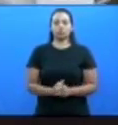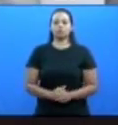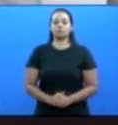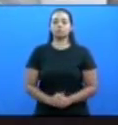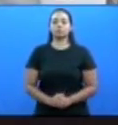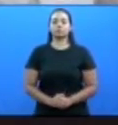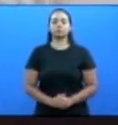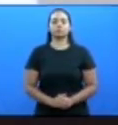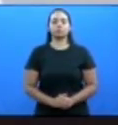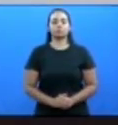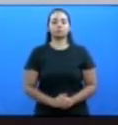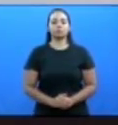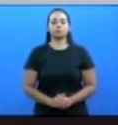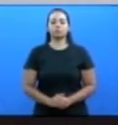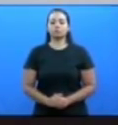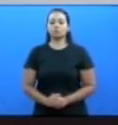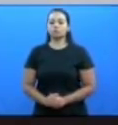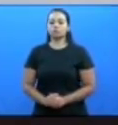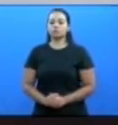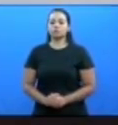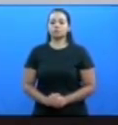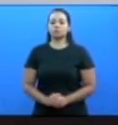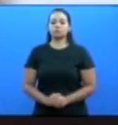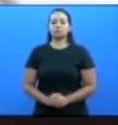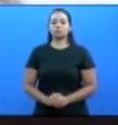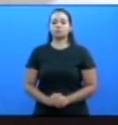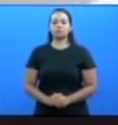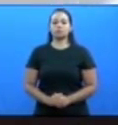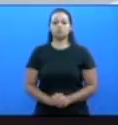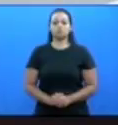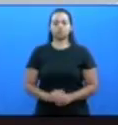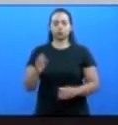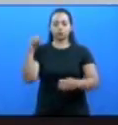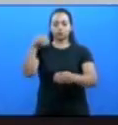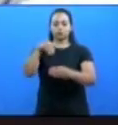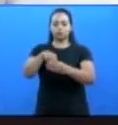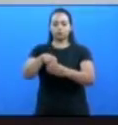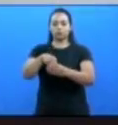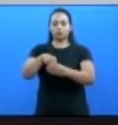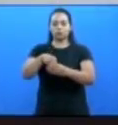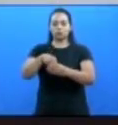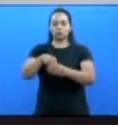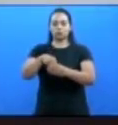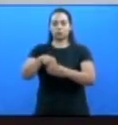agora ao processo de votação.